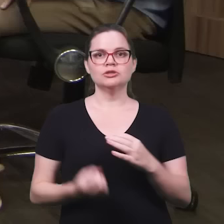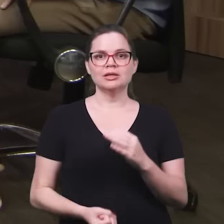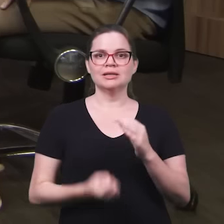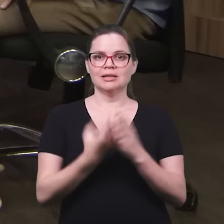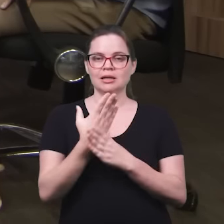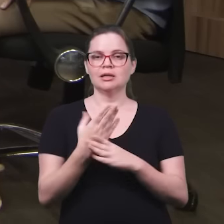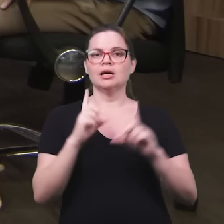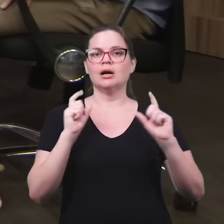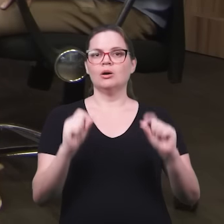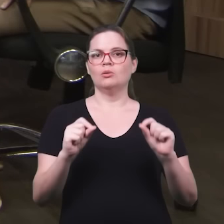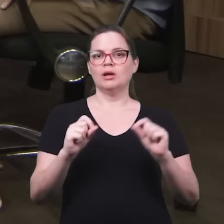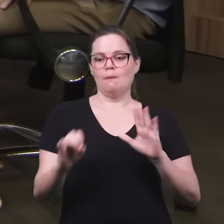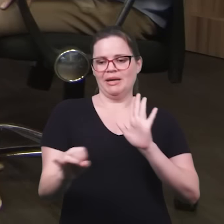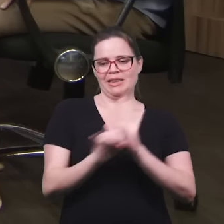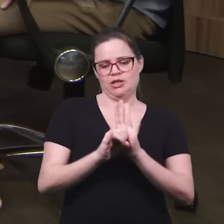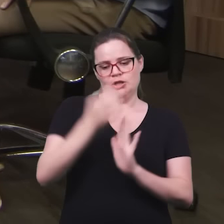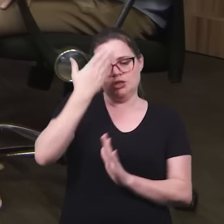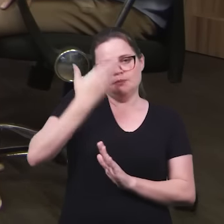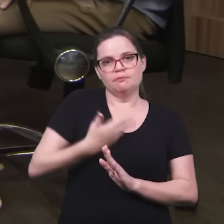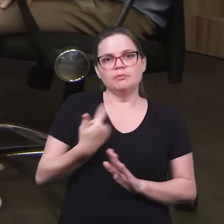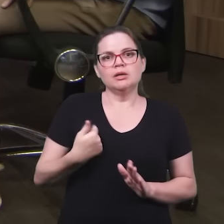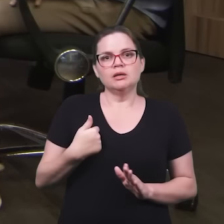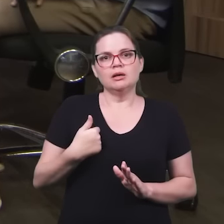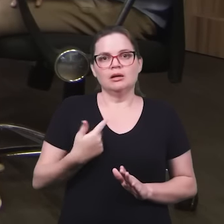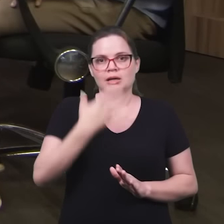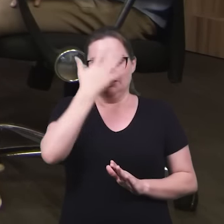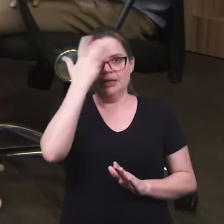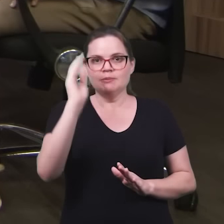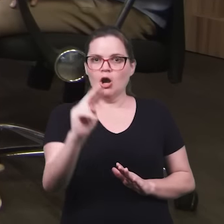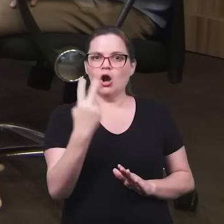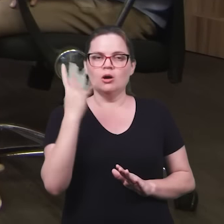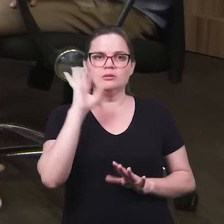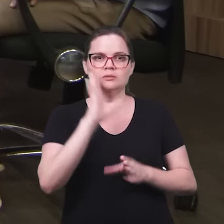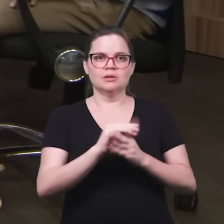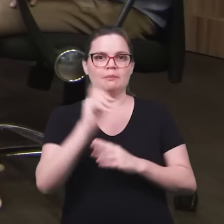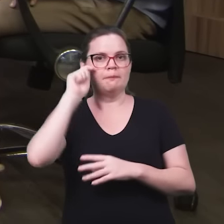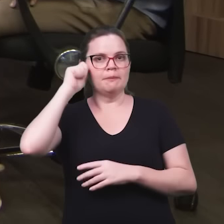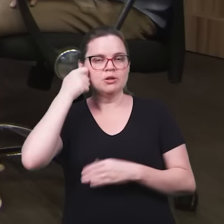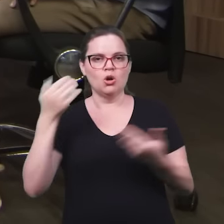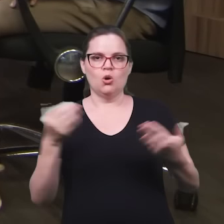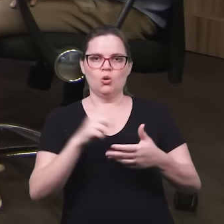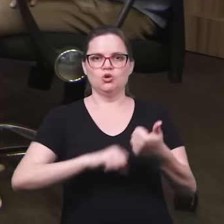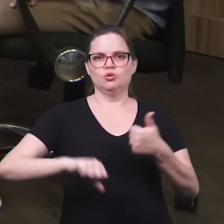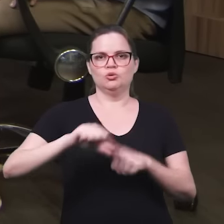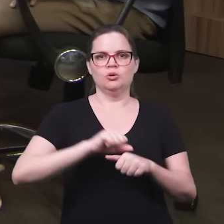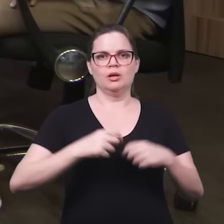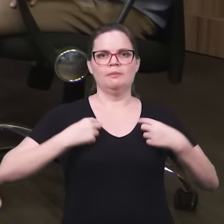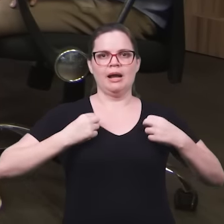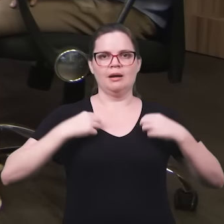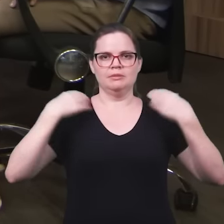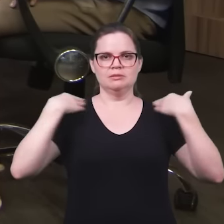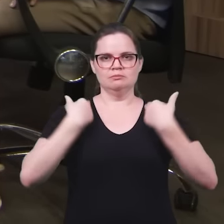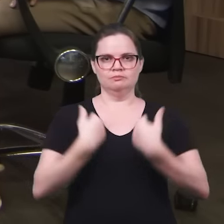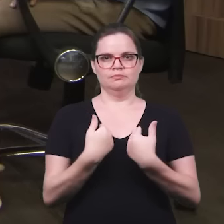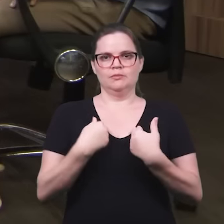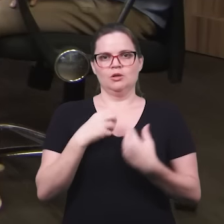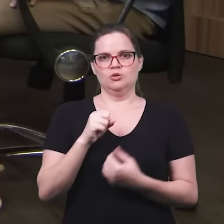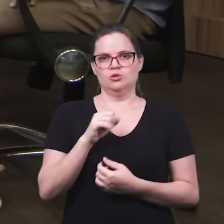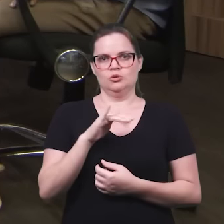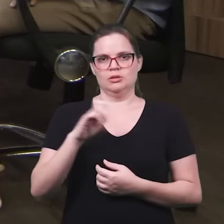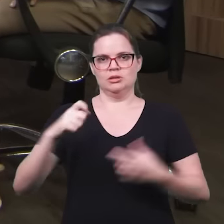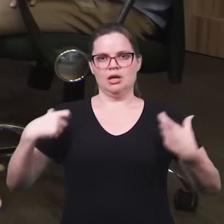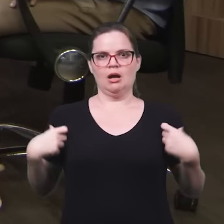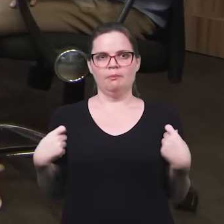uma identidade que o meu público me veria sempre naquela época de preto. Hoje eu já mudei essa identidade para a camisa social e o